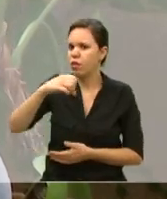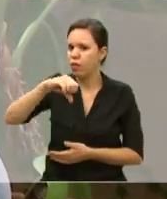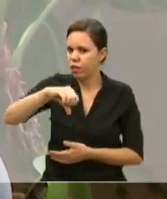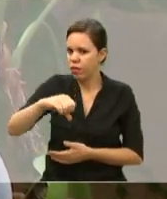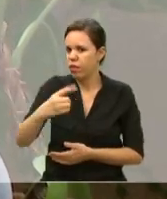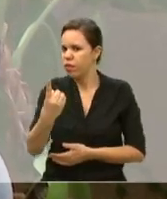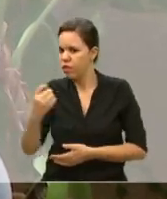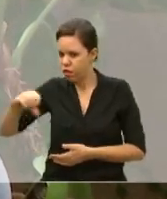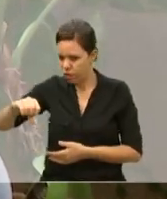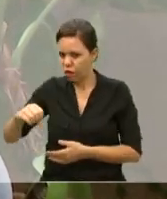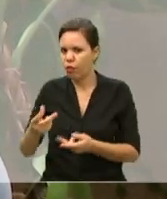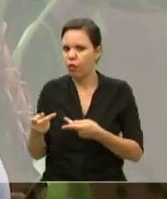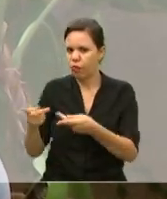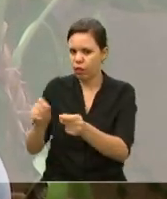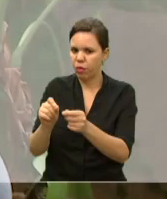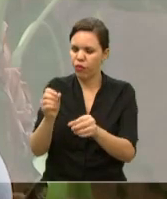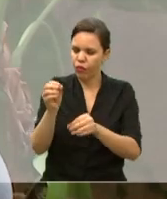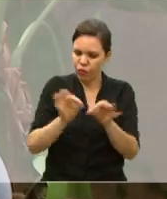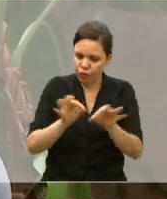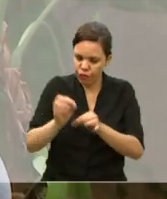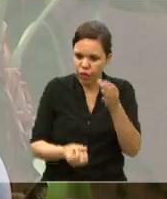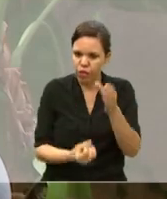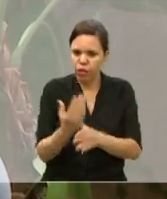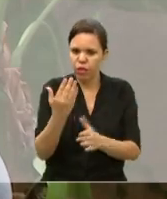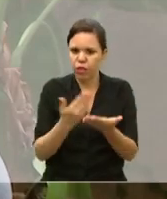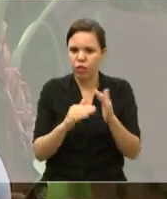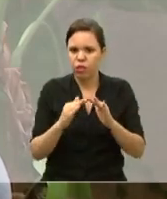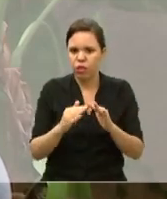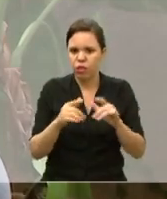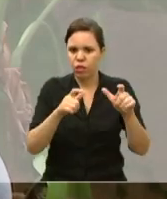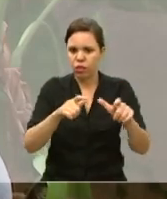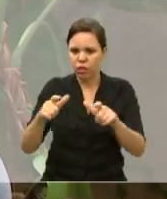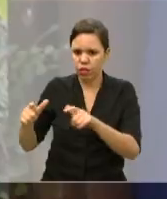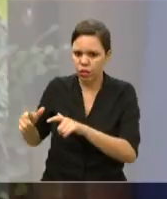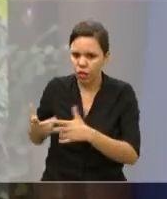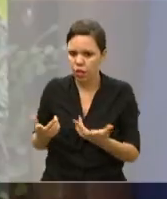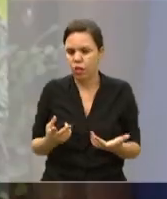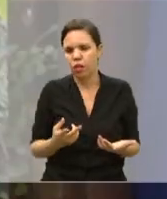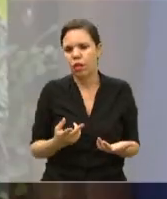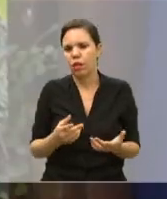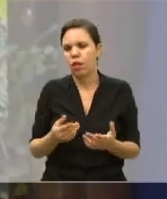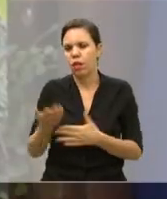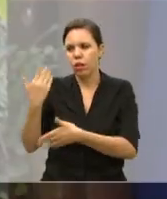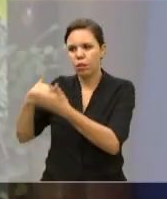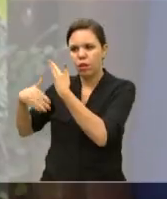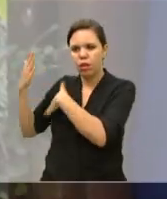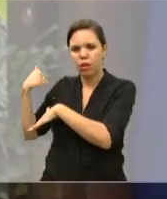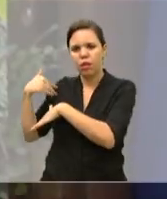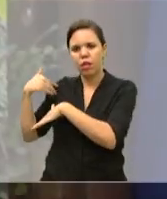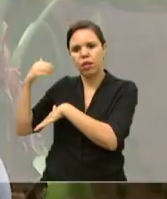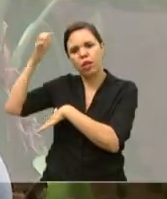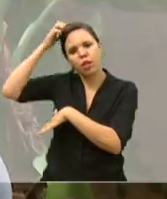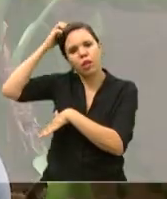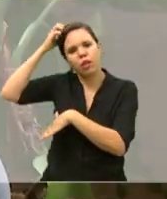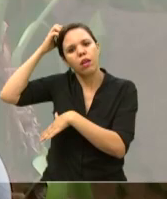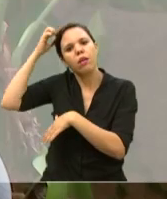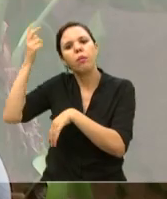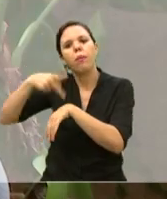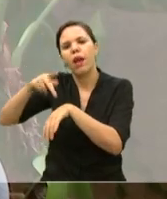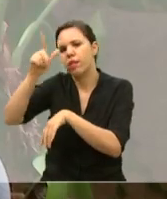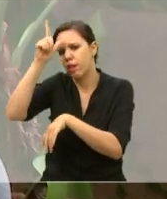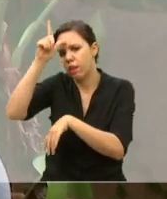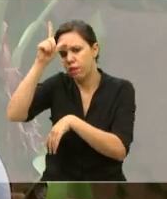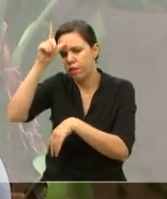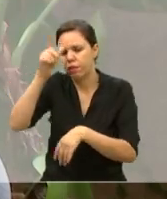convidado para fazer uma escola dentro da fábrica de cigarros Waldorf Astoria. Isso lá na Alemanha,